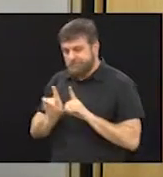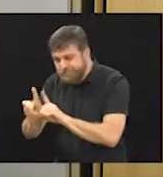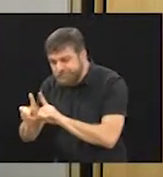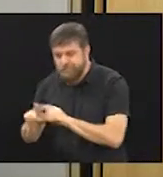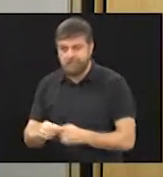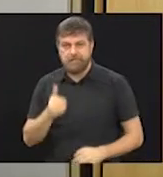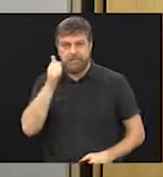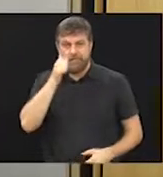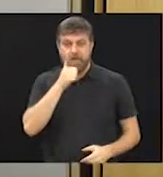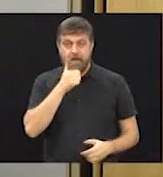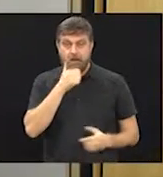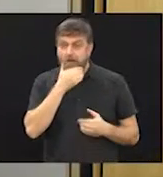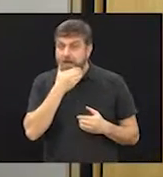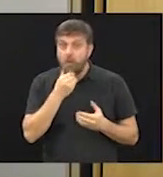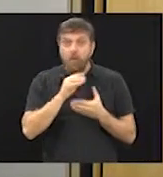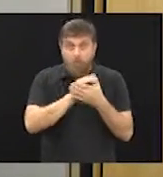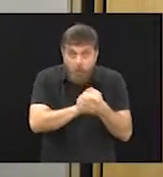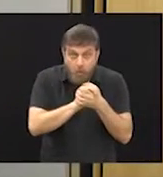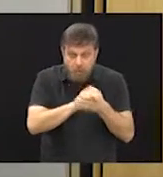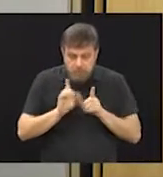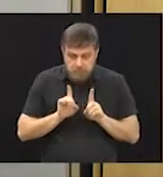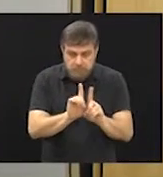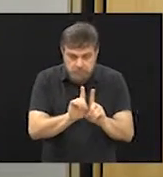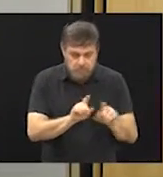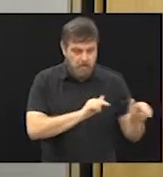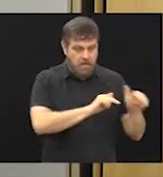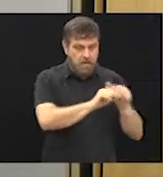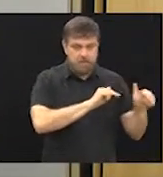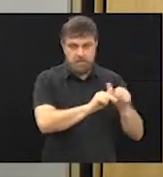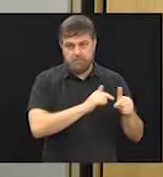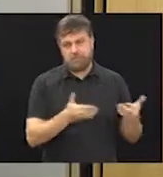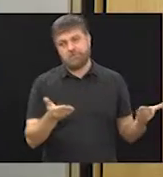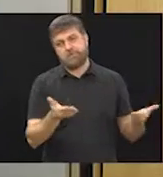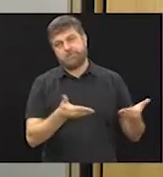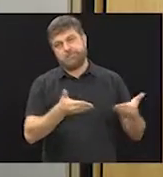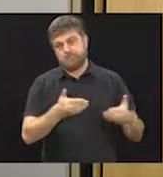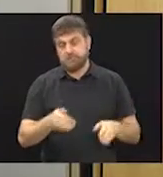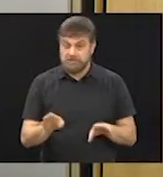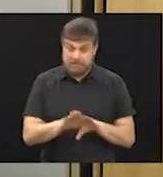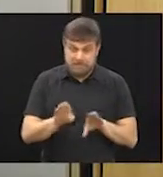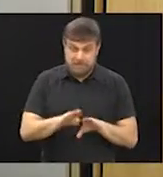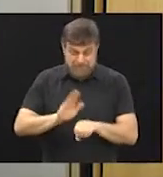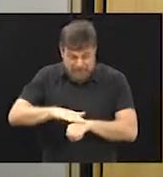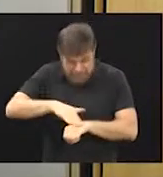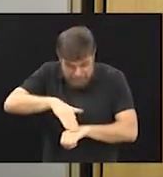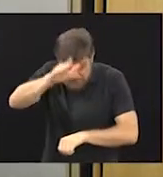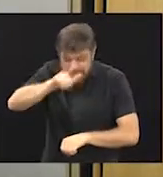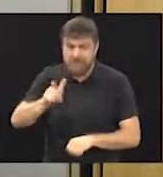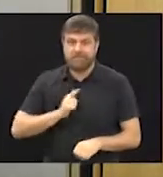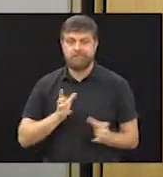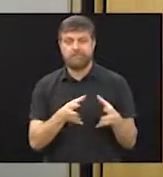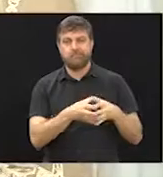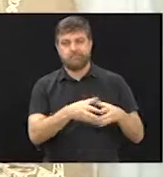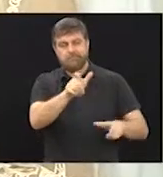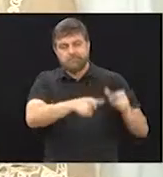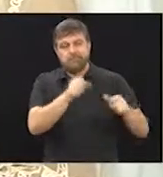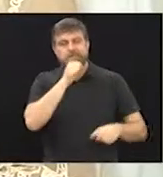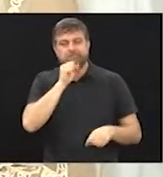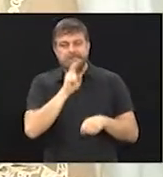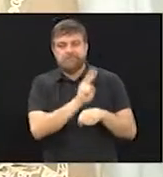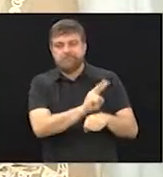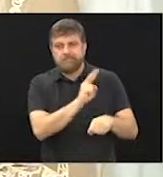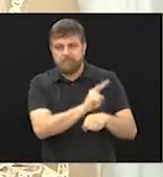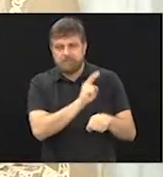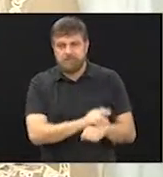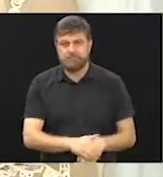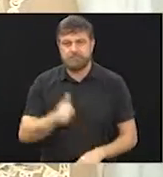marido, seja o seu trabalho, e hoje, além do mais, das pessoas de idade da família. A mulher, ela